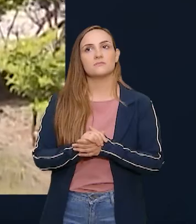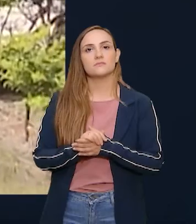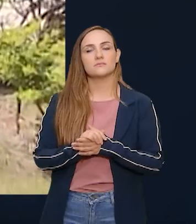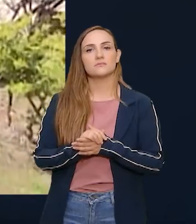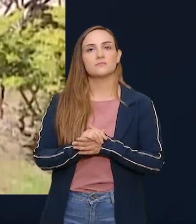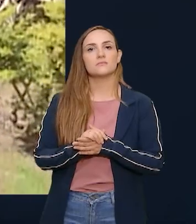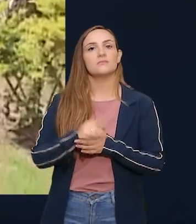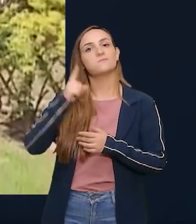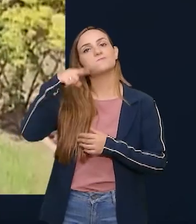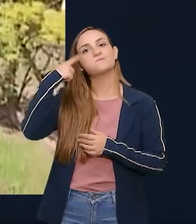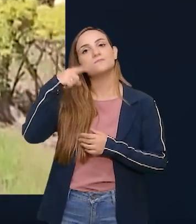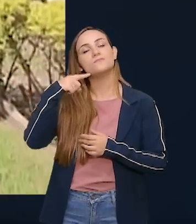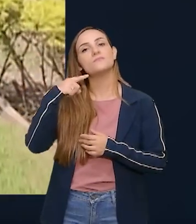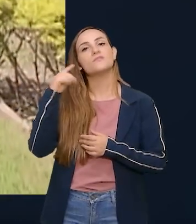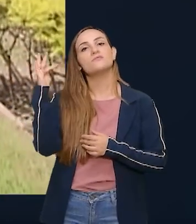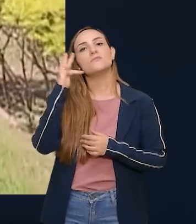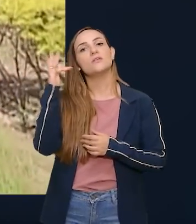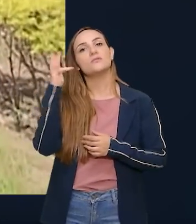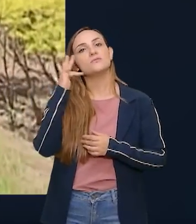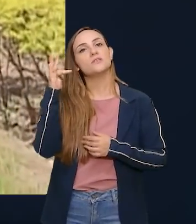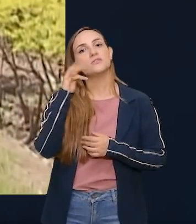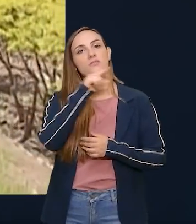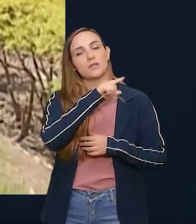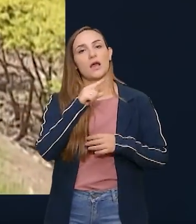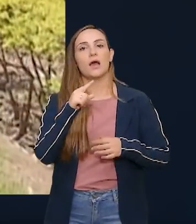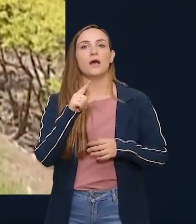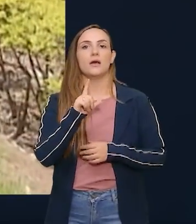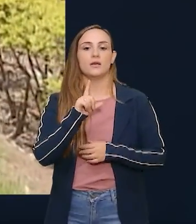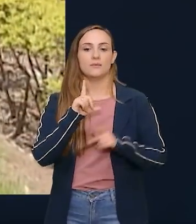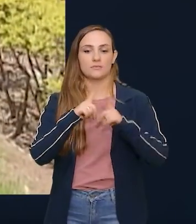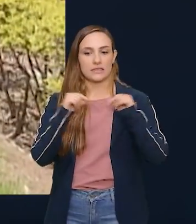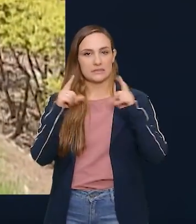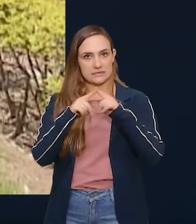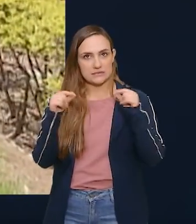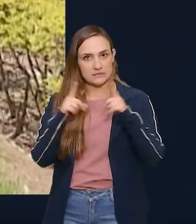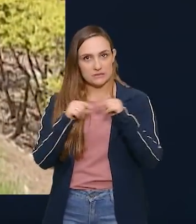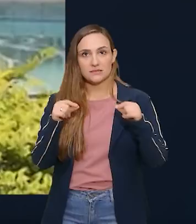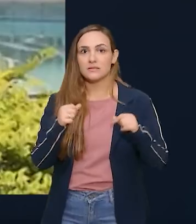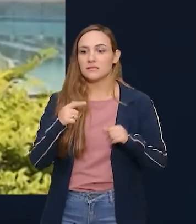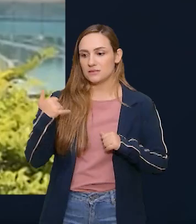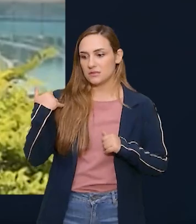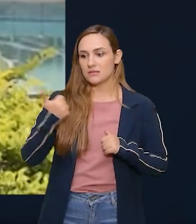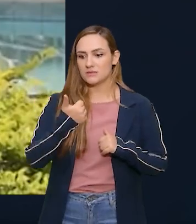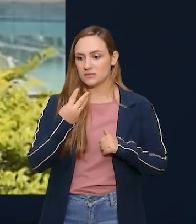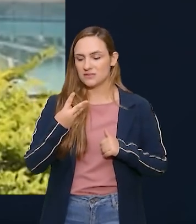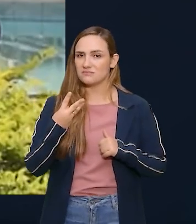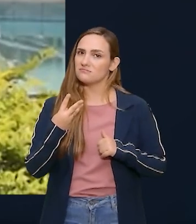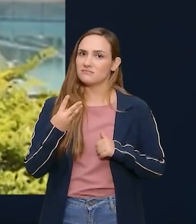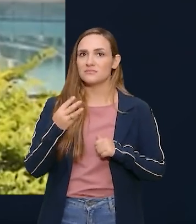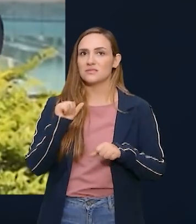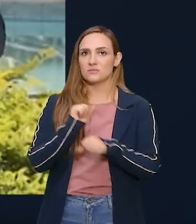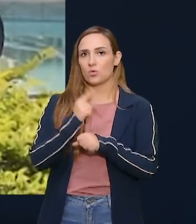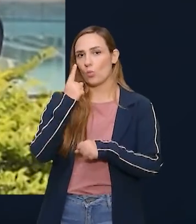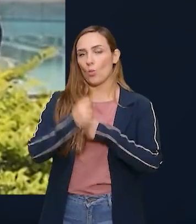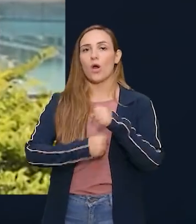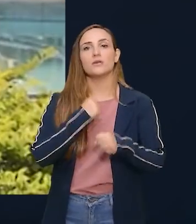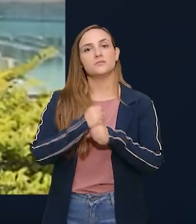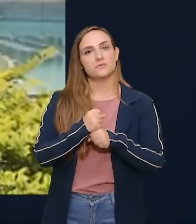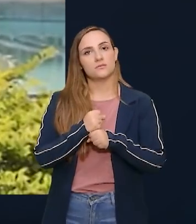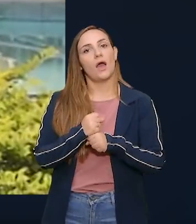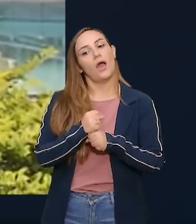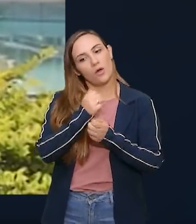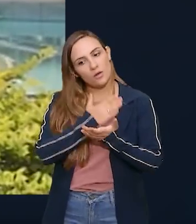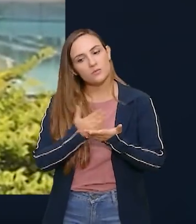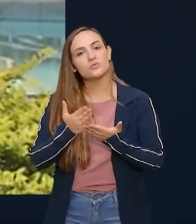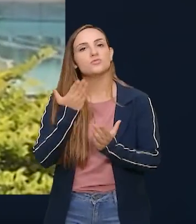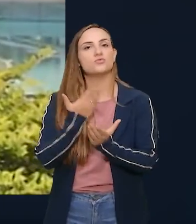aprovado em 7º lugar para o curso de Direito na Universidade Católica de Brasília. Mas achou que estava muito novo e decidiu esperar